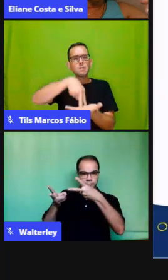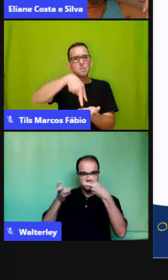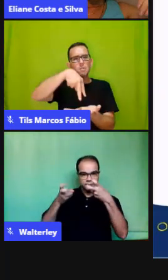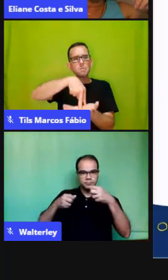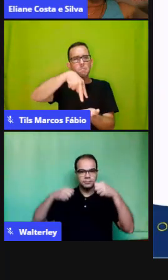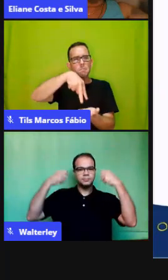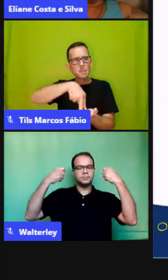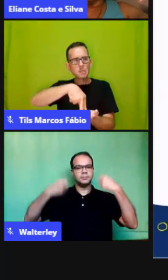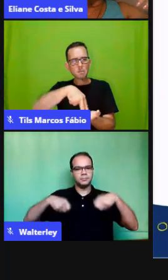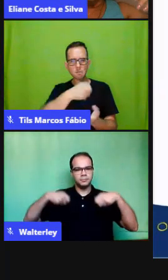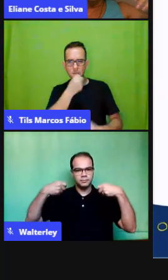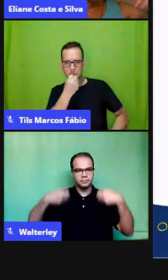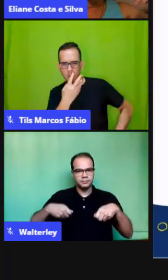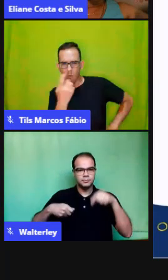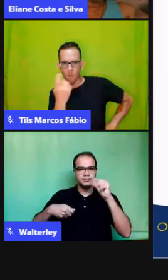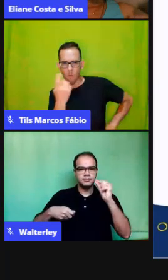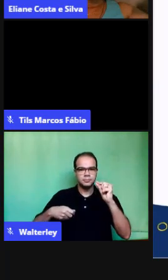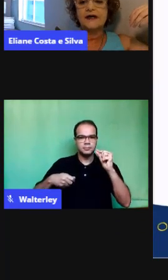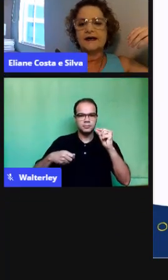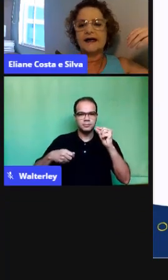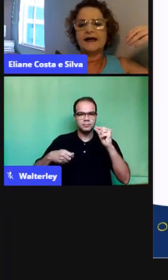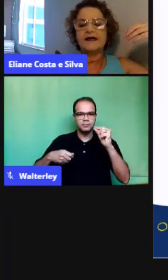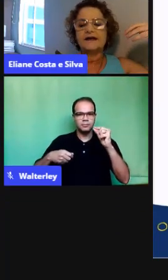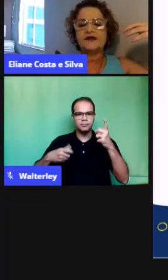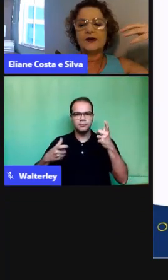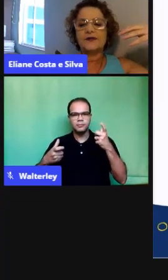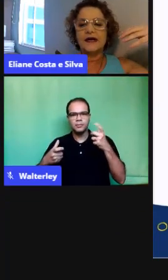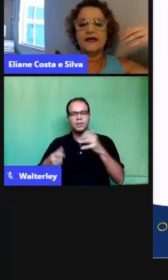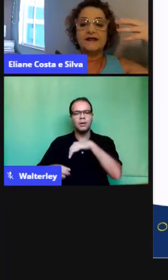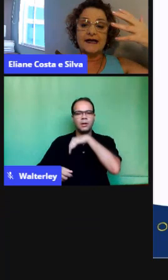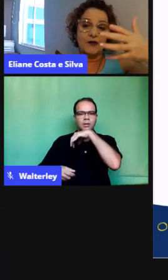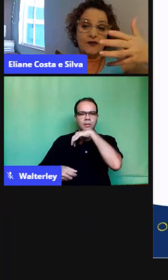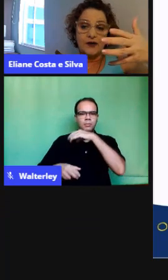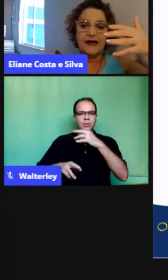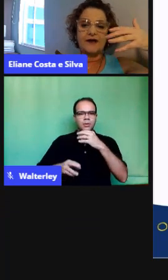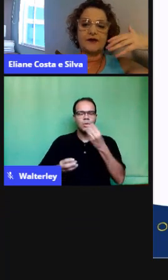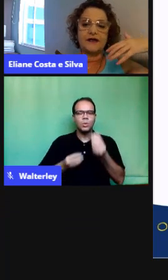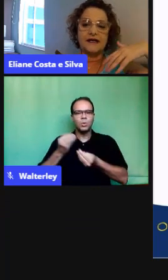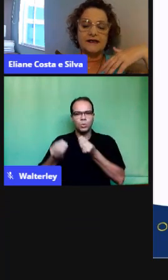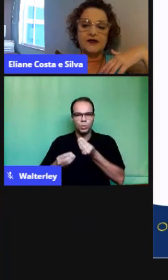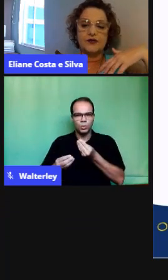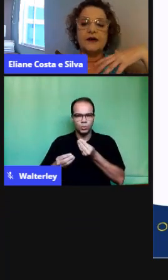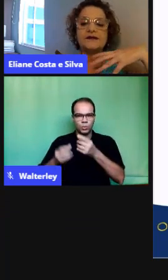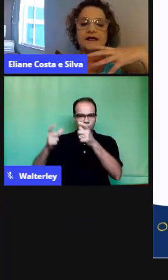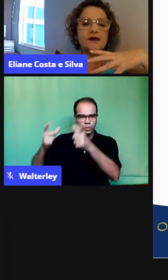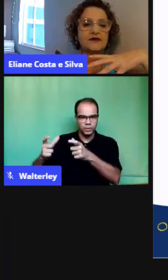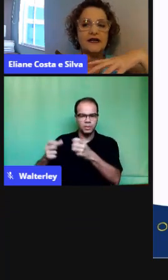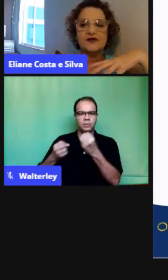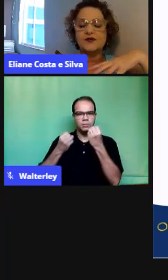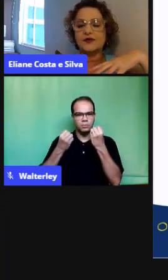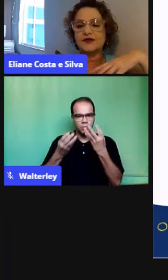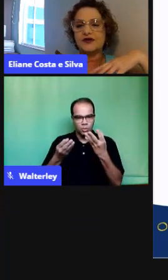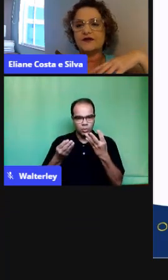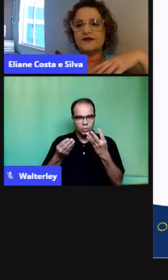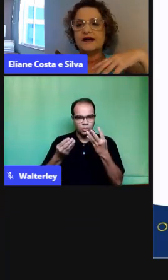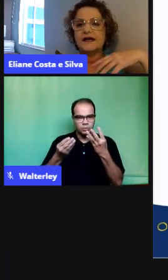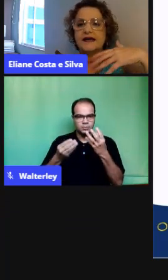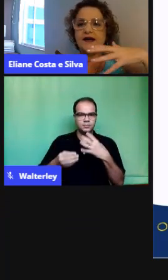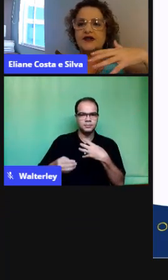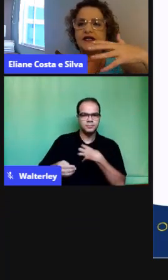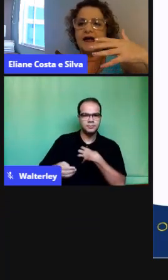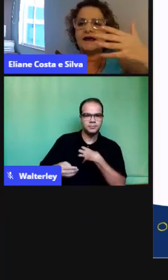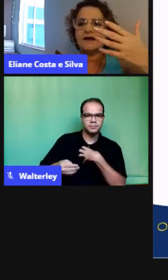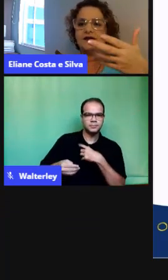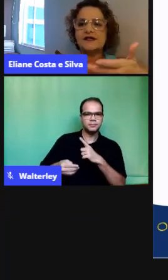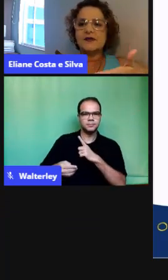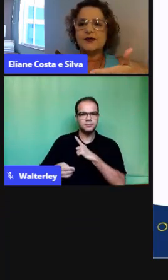é inadequado, se o espaço é inadequado, né? Se o ambiente está confortável, enriquecido, seriam as avaliações positivas. E